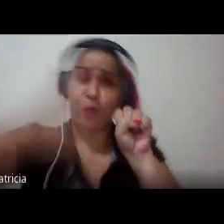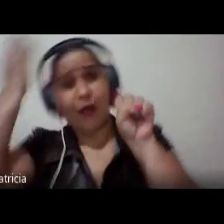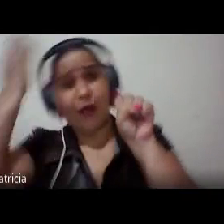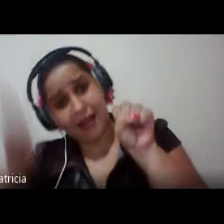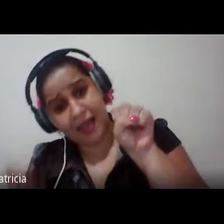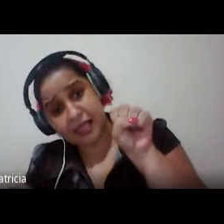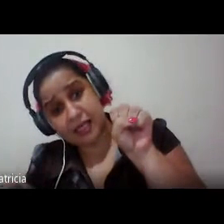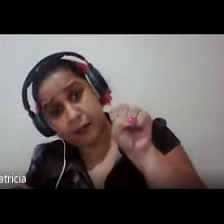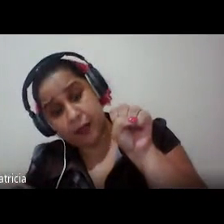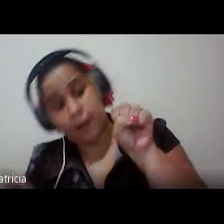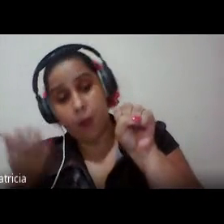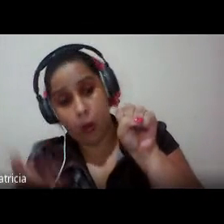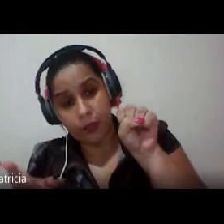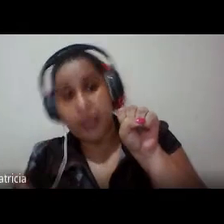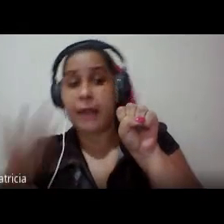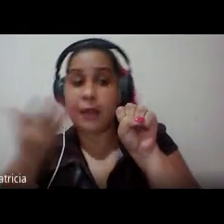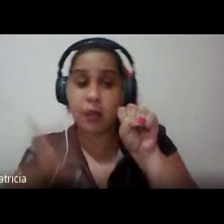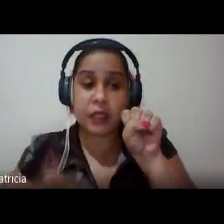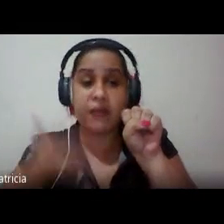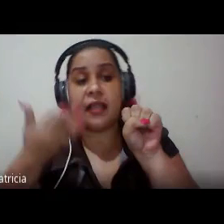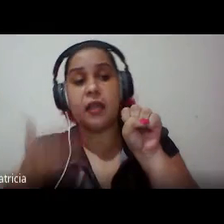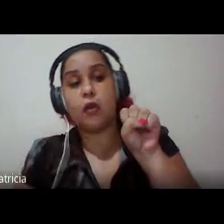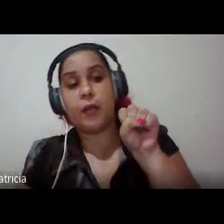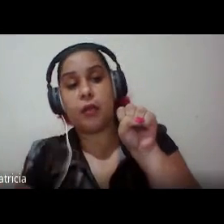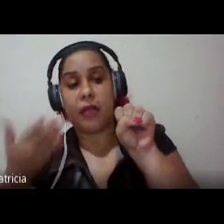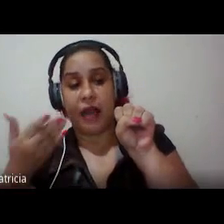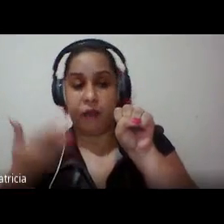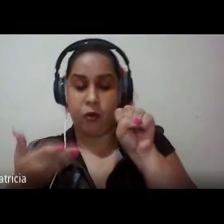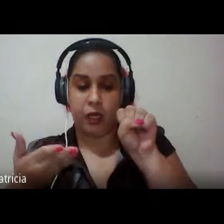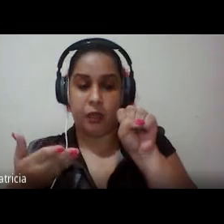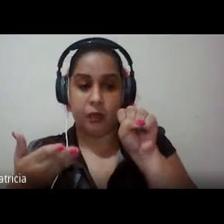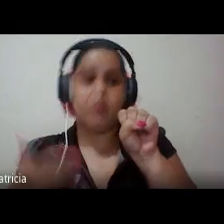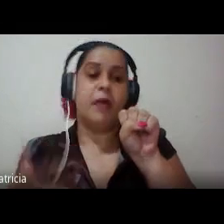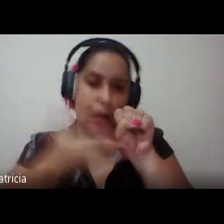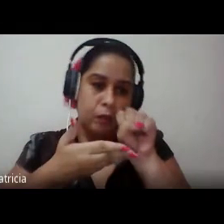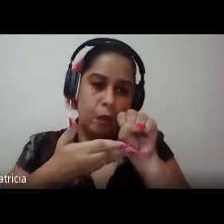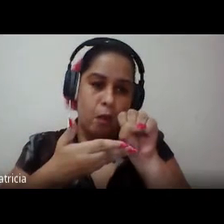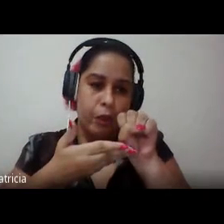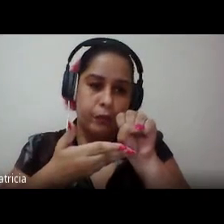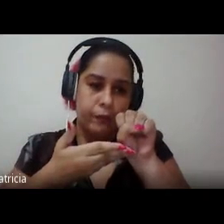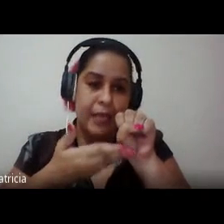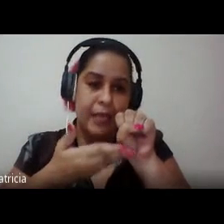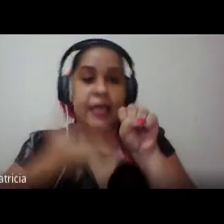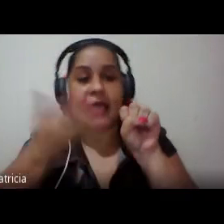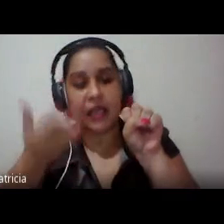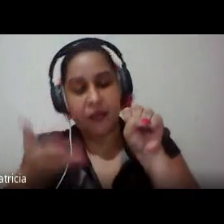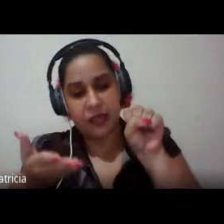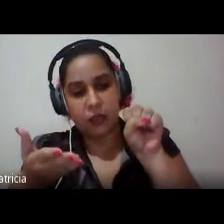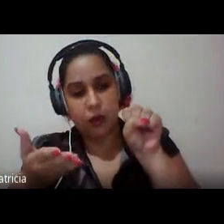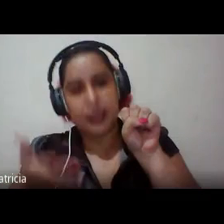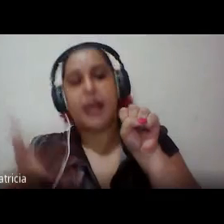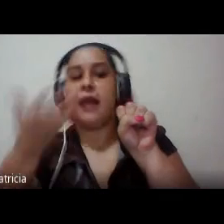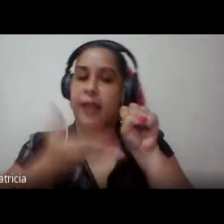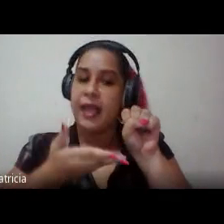8 ou uma letra S? Bom, se a pessoa estiver te dando o número do telefone, é o número 8. Se ela estiver dizendo o